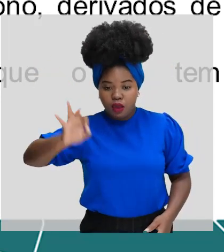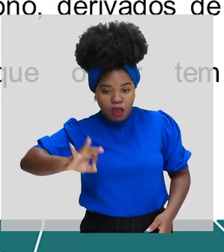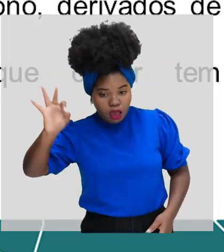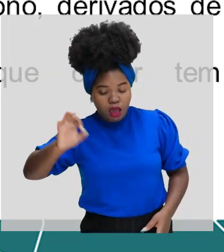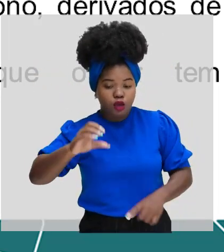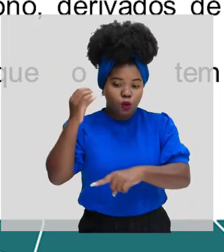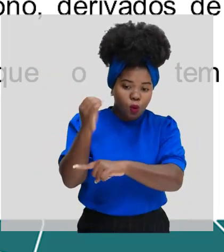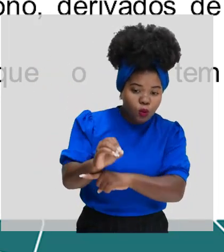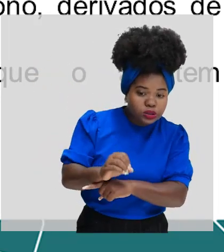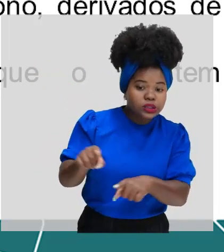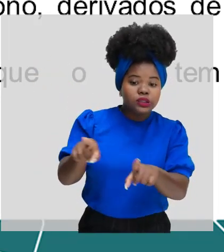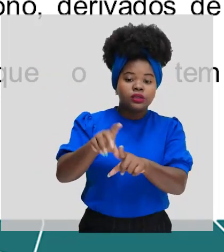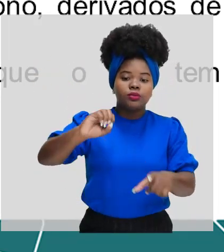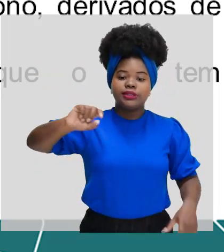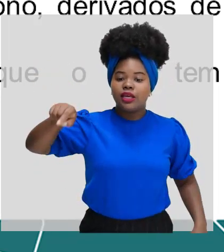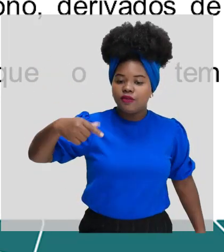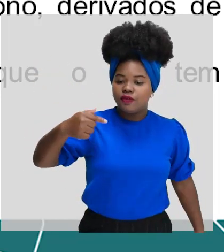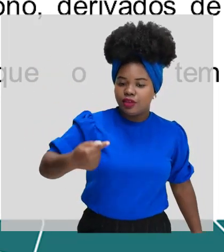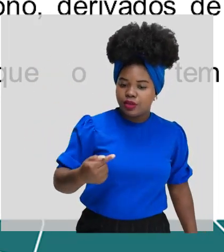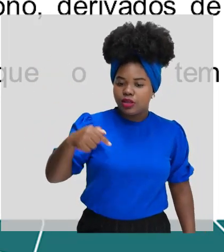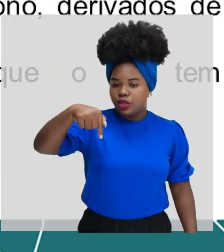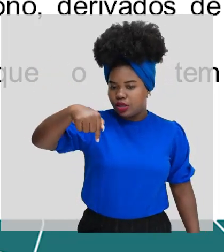20,99% de oxigênio,